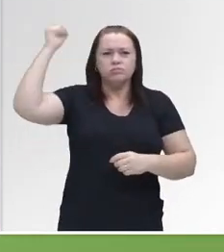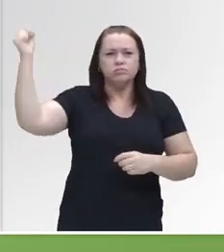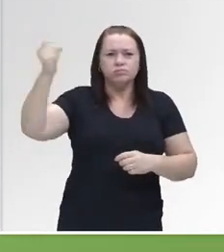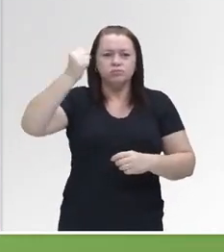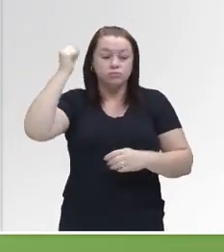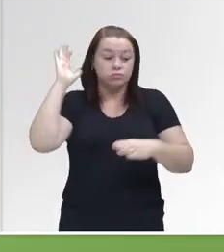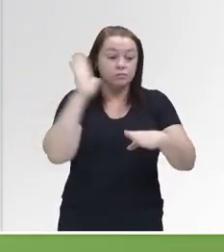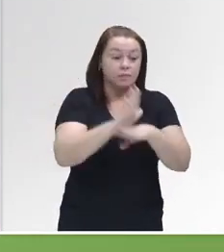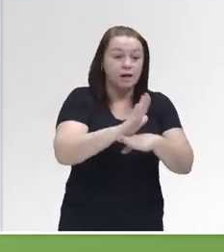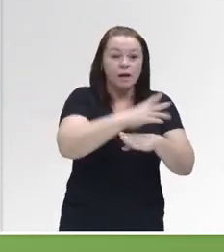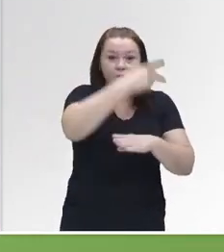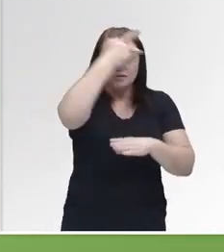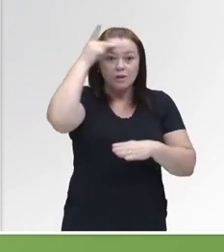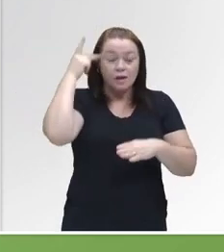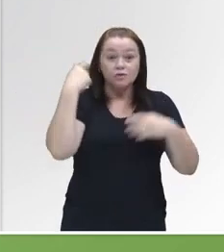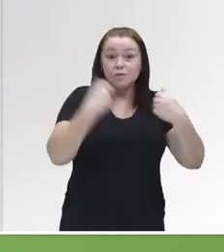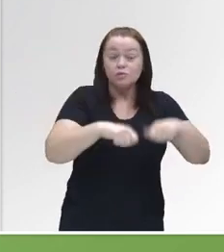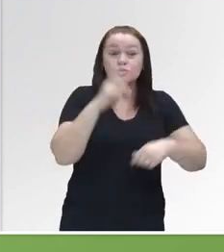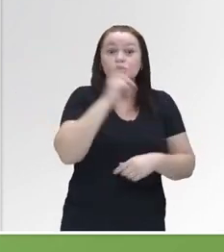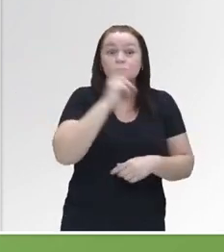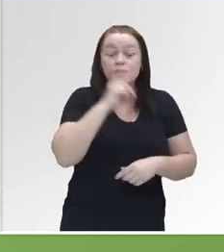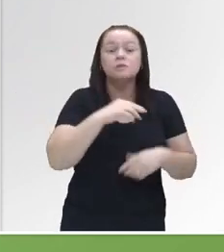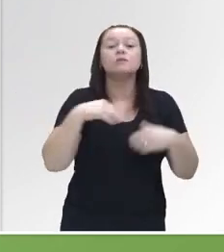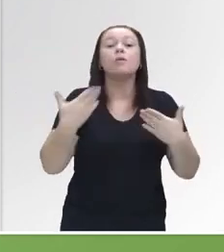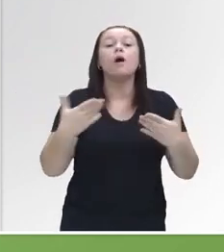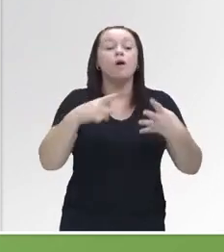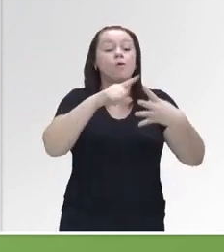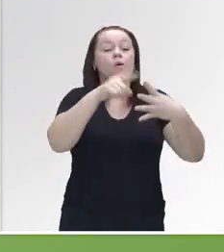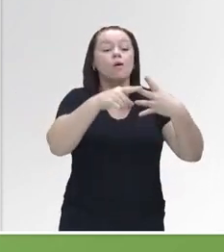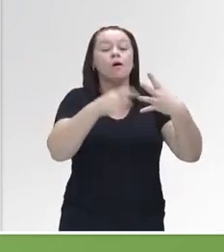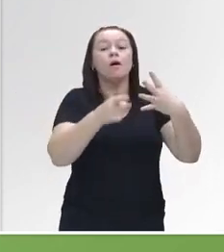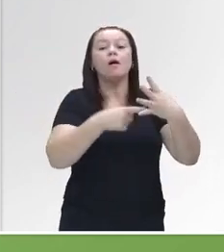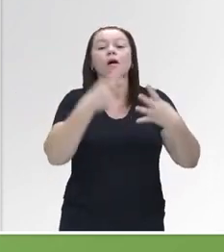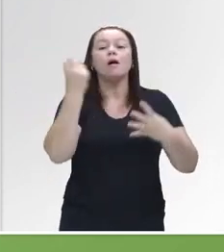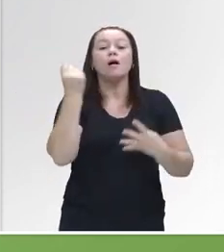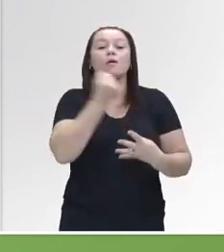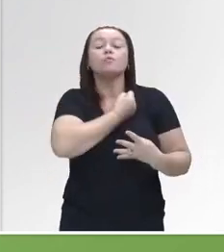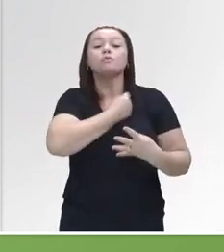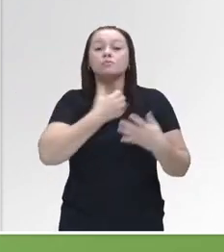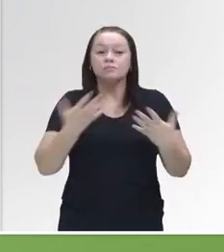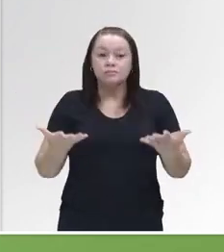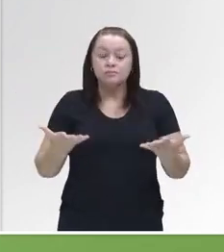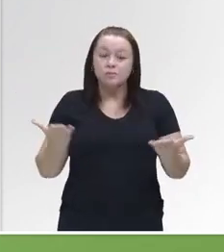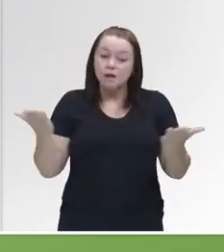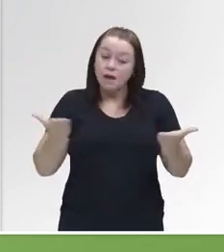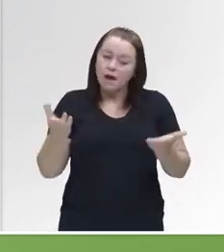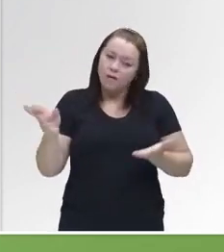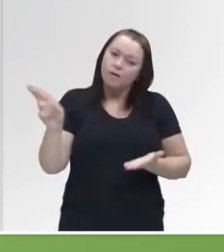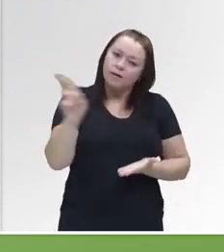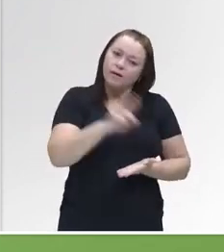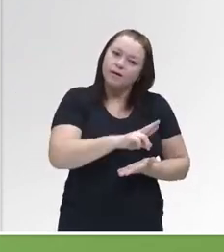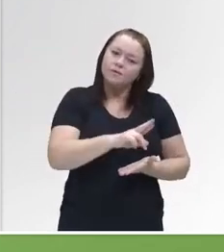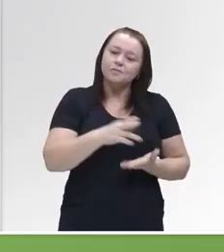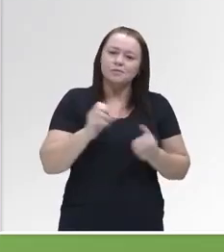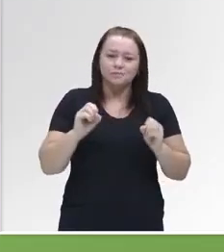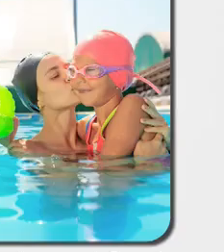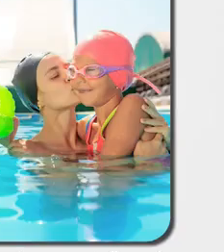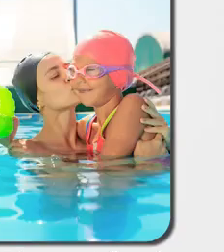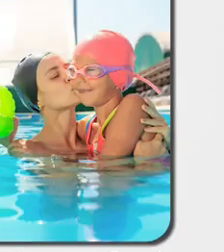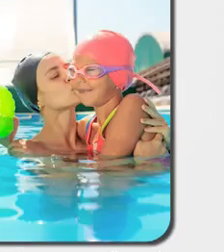tá bom? São essas 2 questões. Vamos lá? Vamos resolver? Ficou muito fácil, né? Vamos lá?